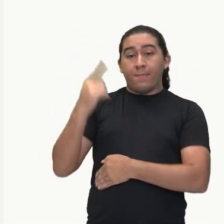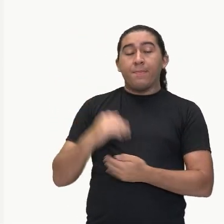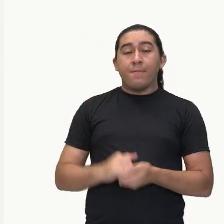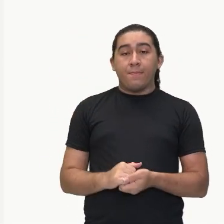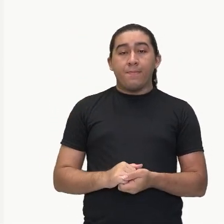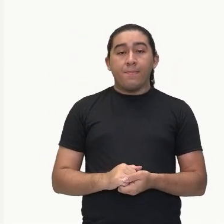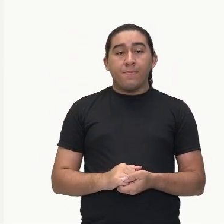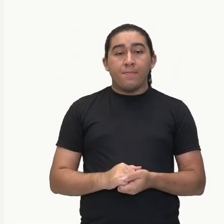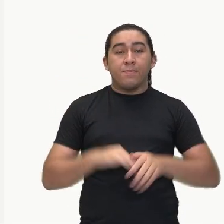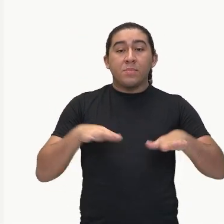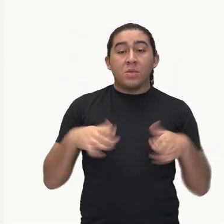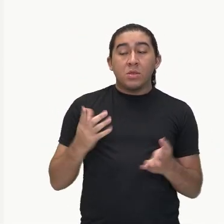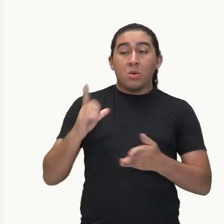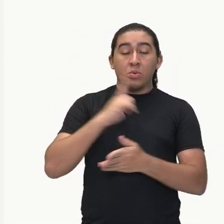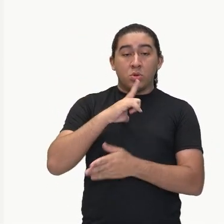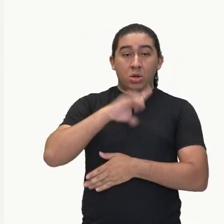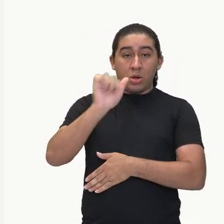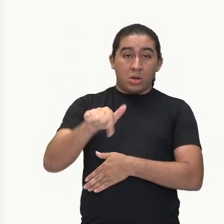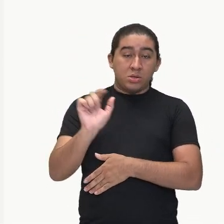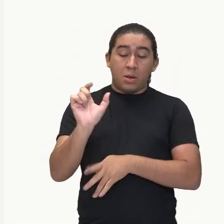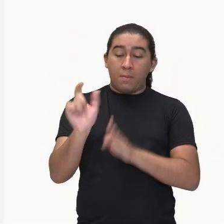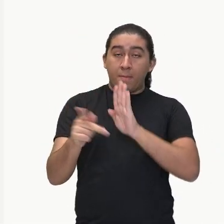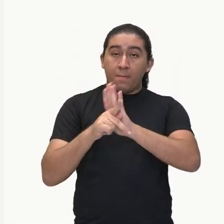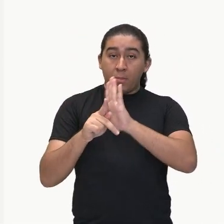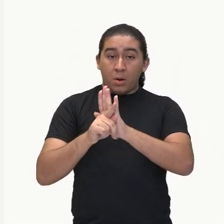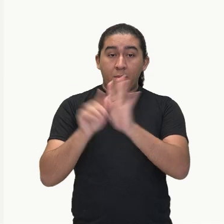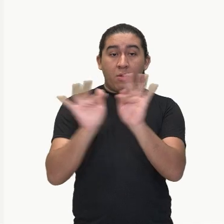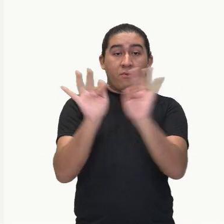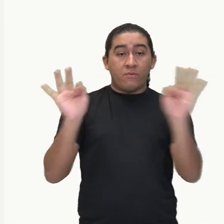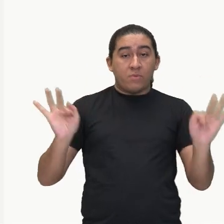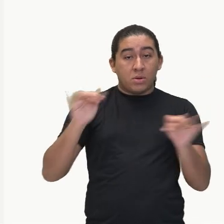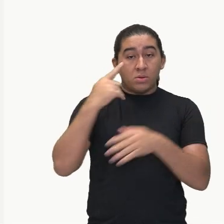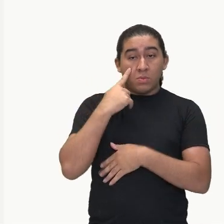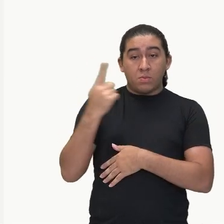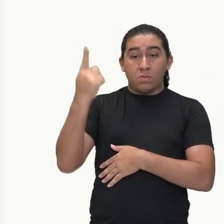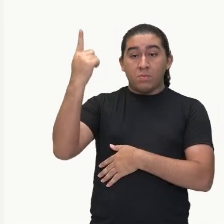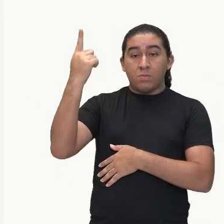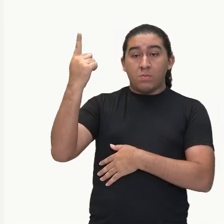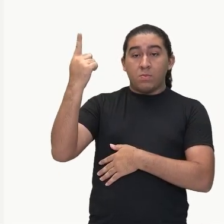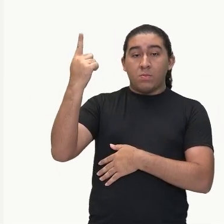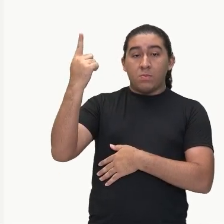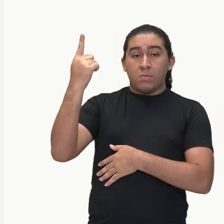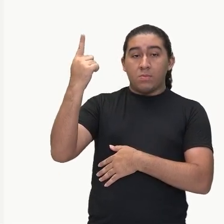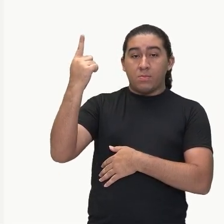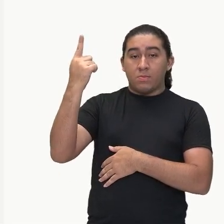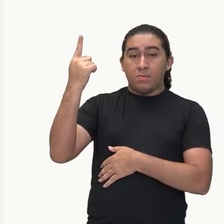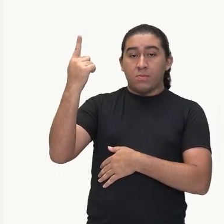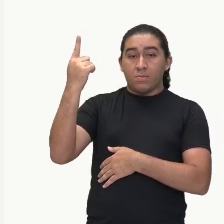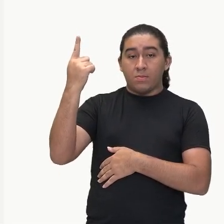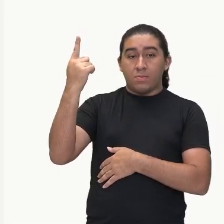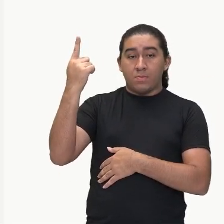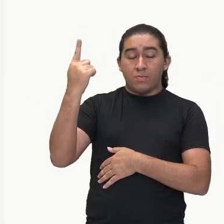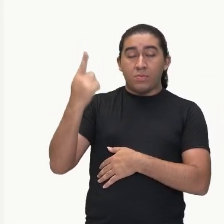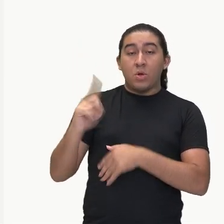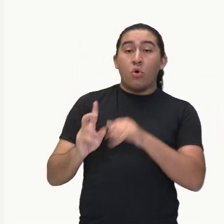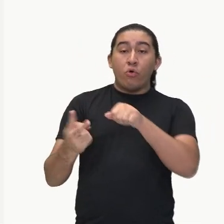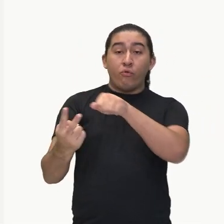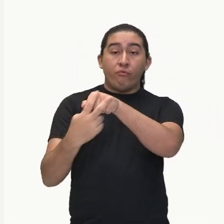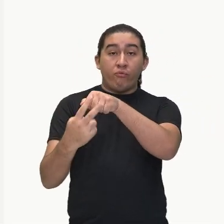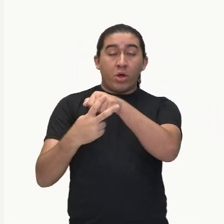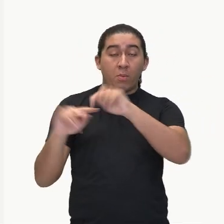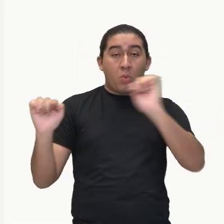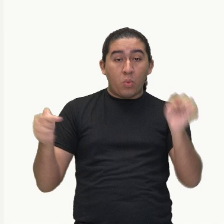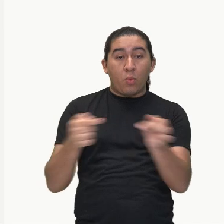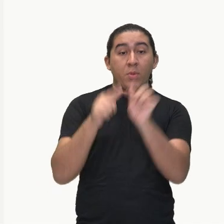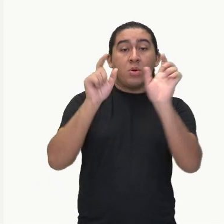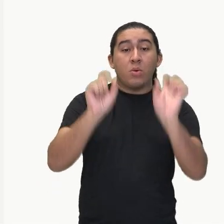Então, nas expressões mais de, menos de, cerca de e verbo, o verbo concorda